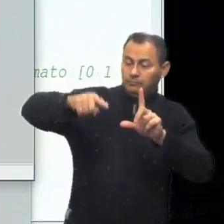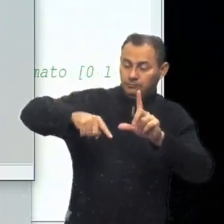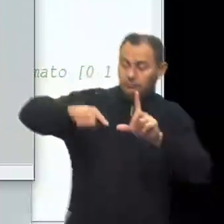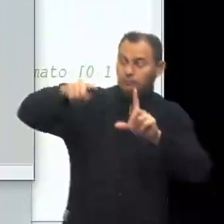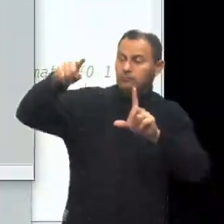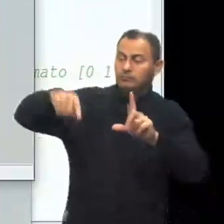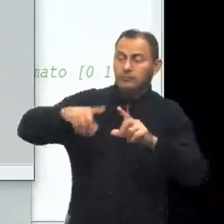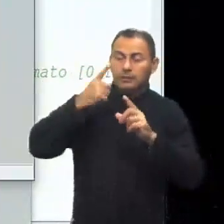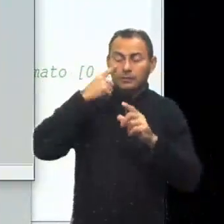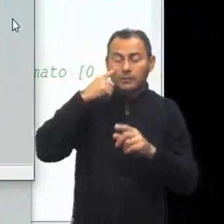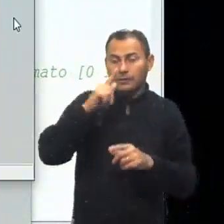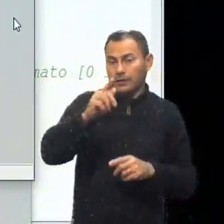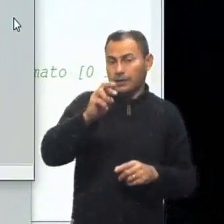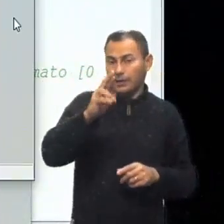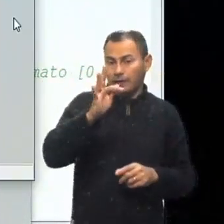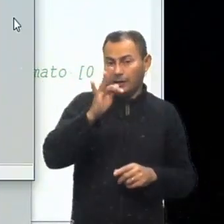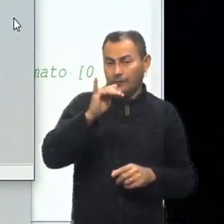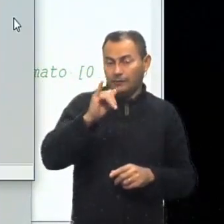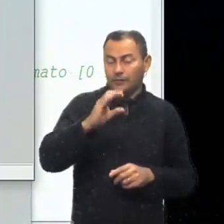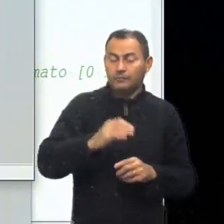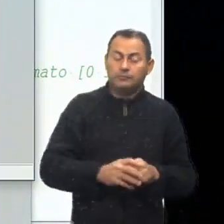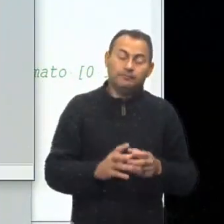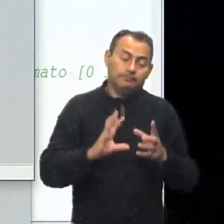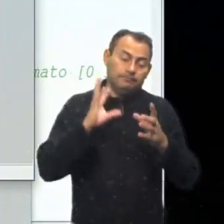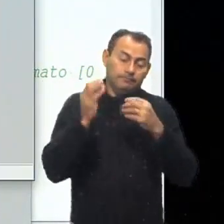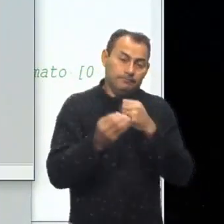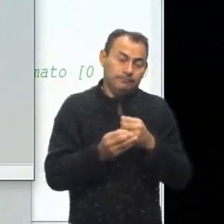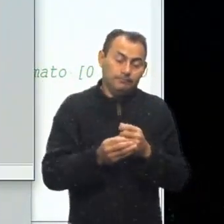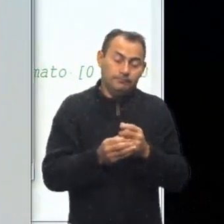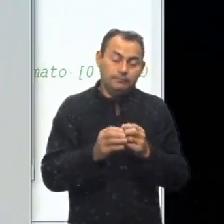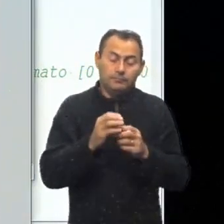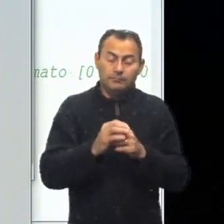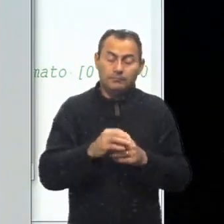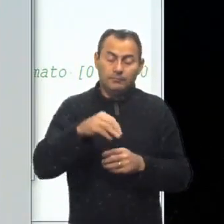Então você vê a sequência de bits completa modulada.